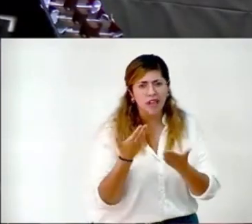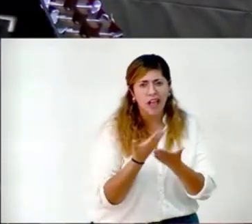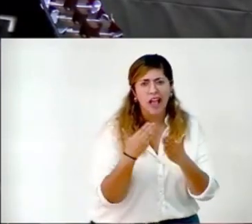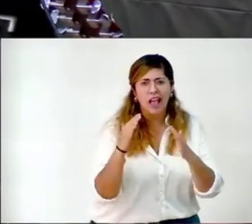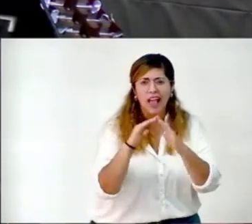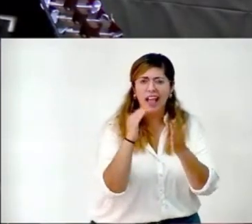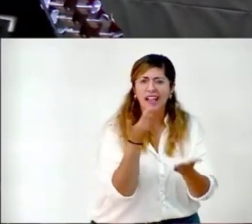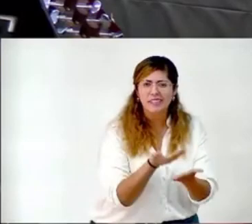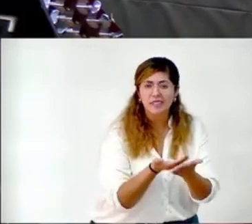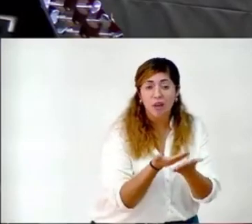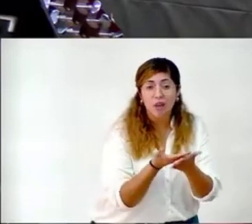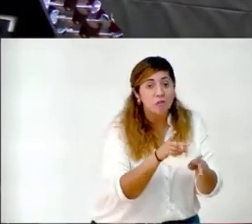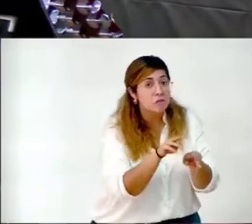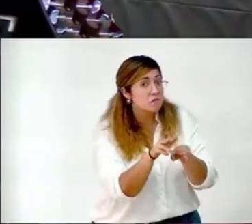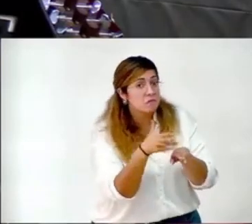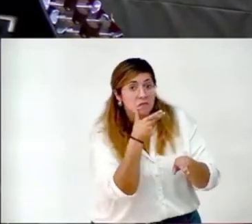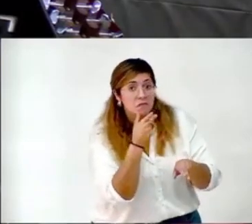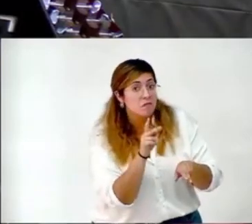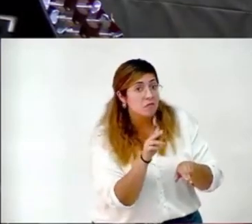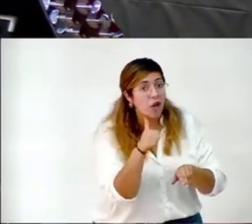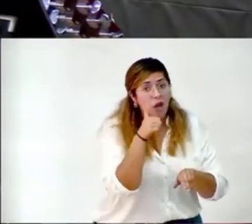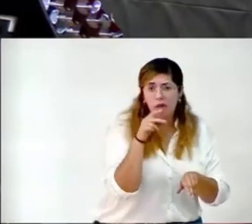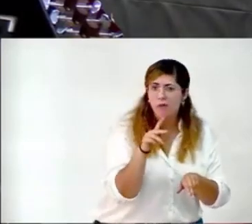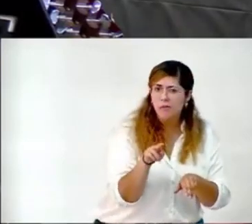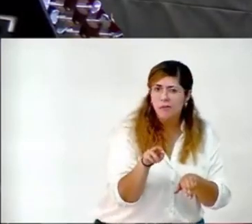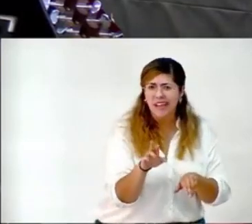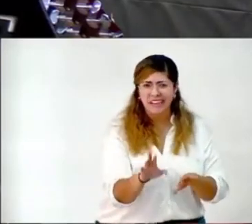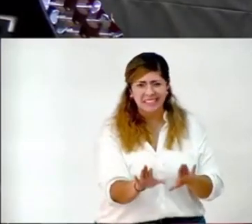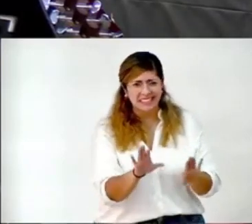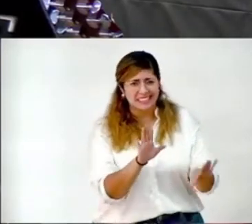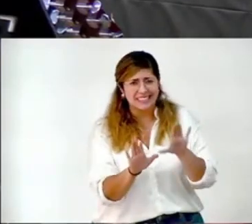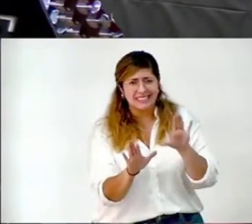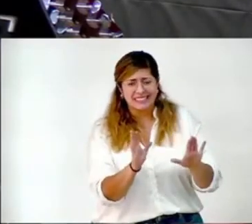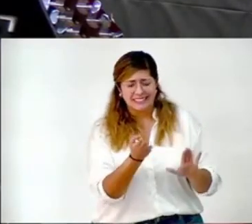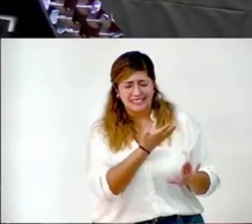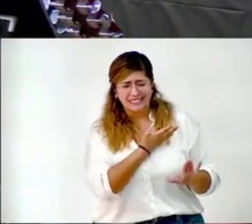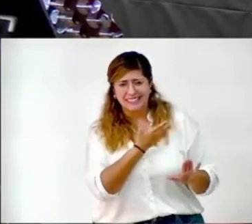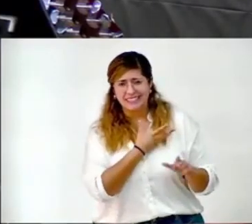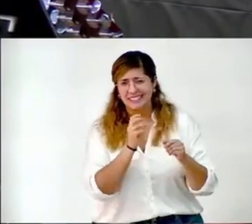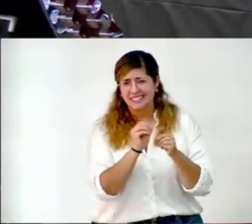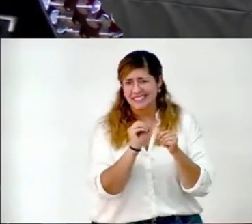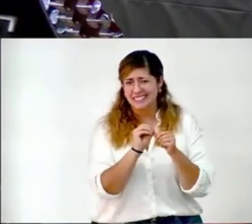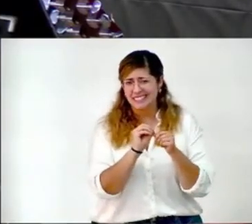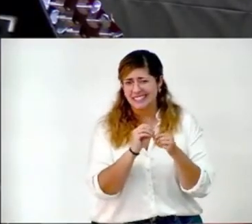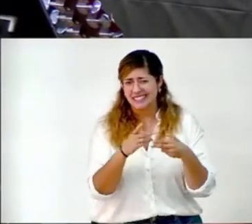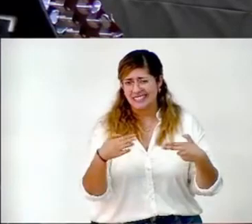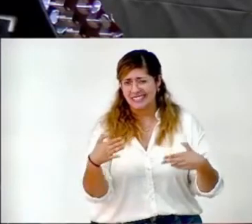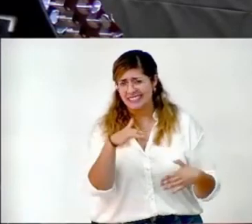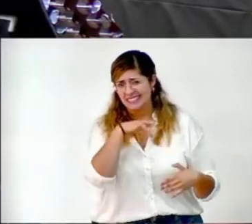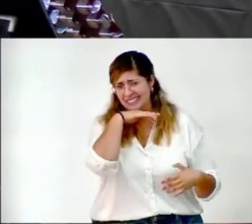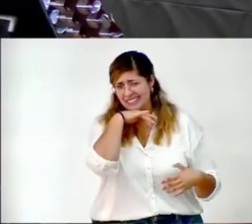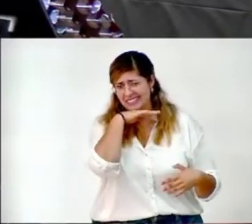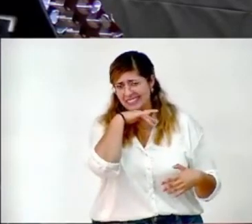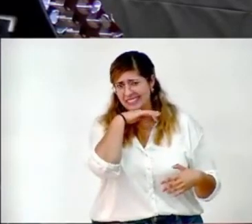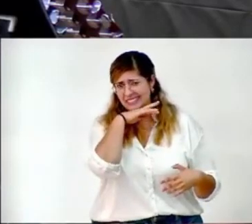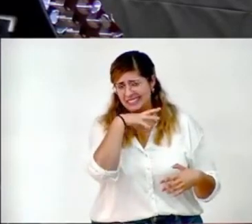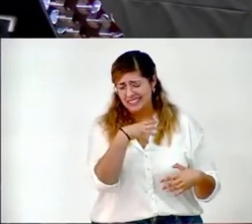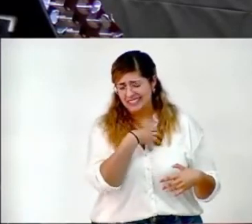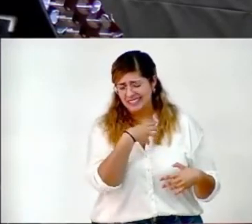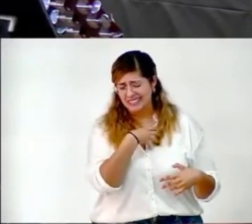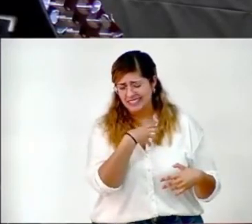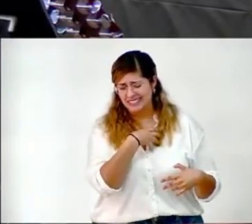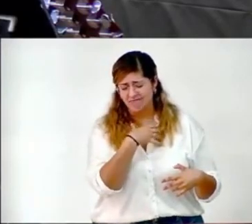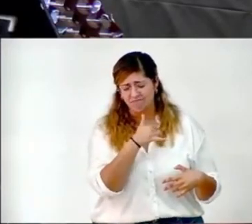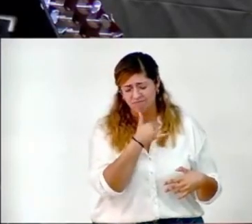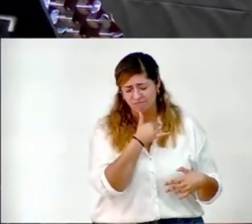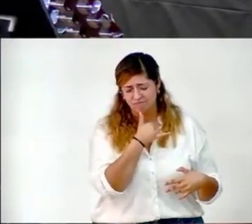irmã, que fez algo ruim para você. Coleguinha da escola, talvez, e deixou